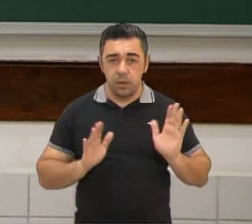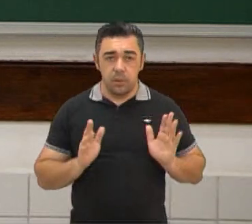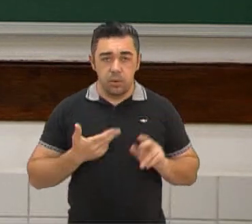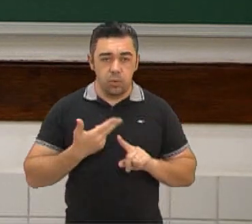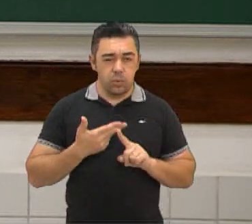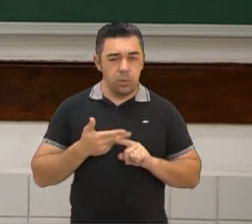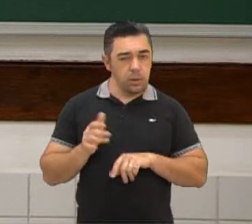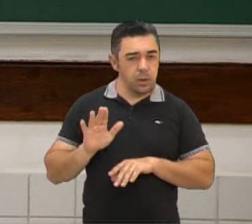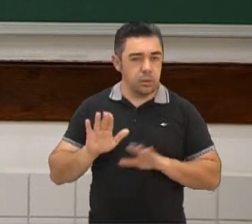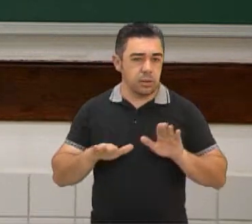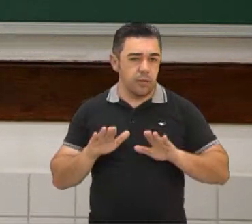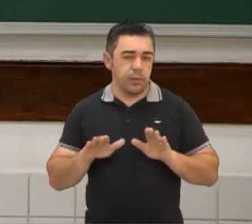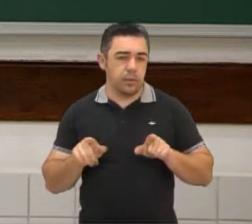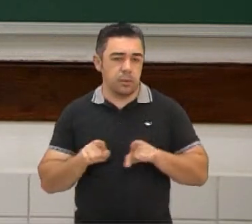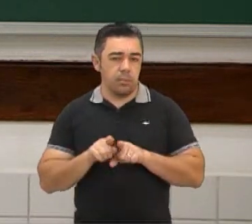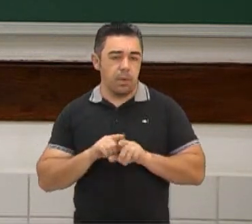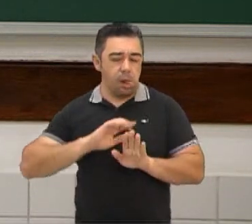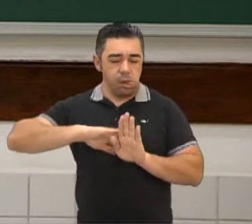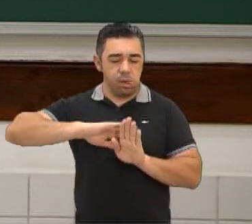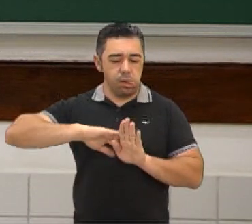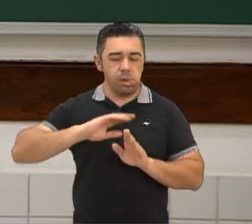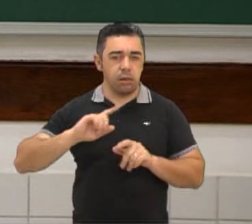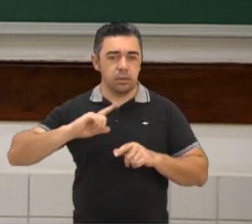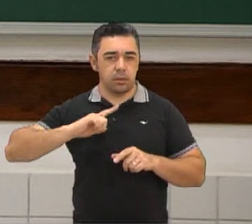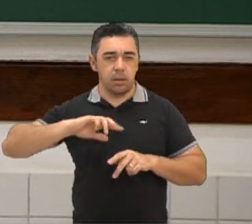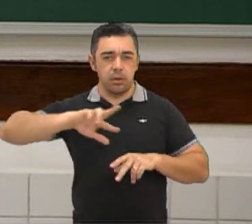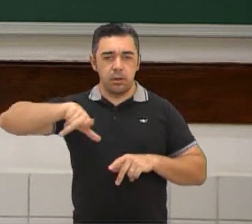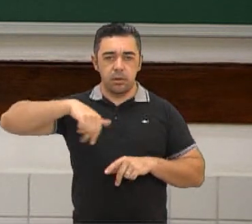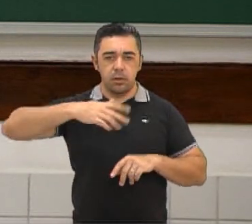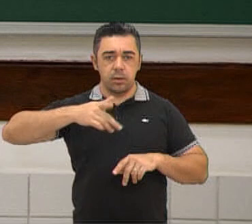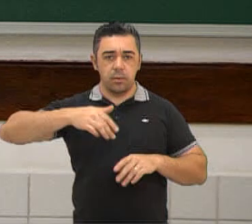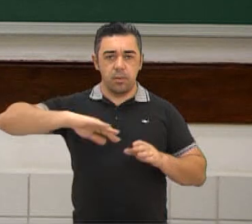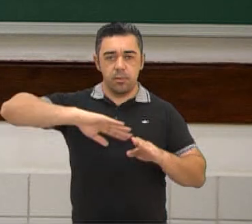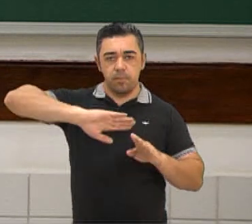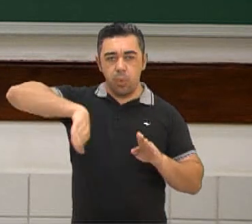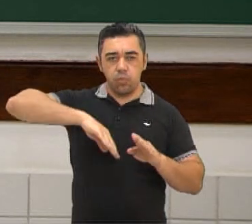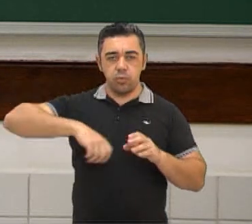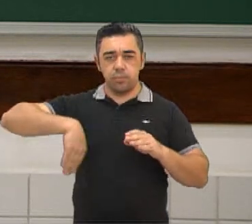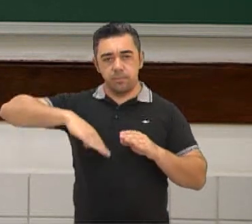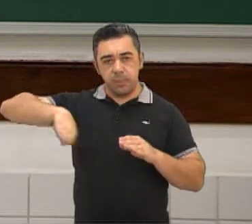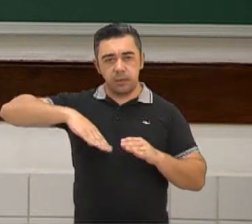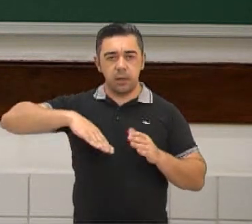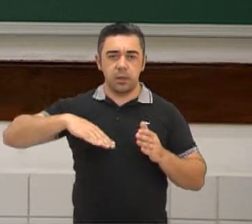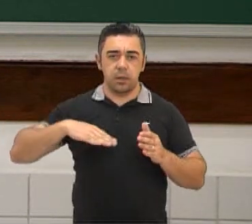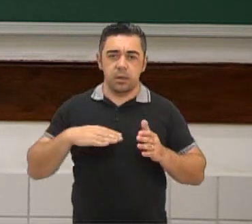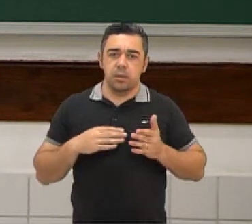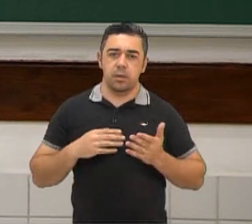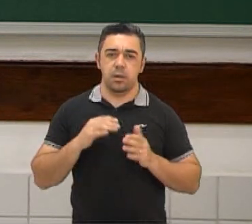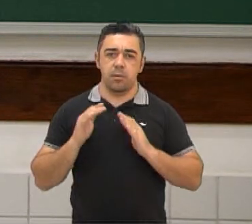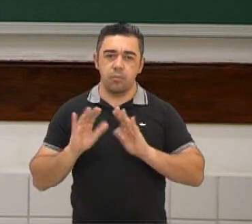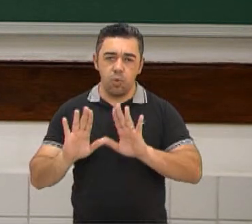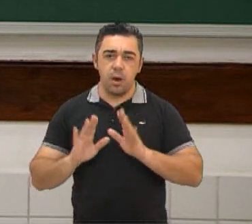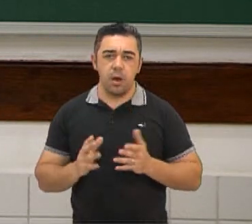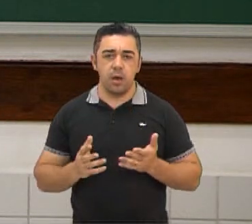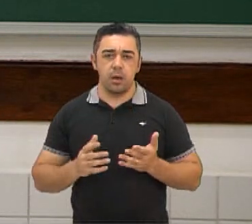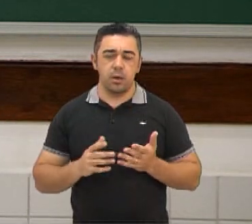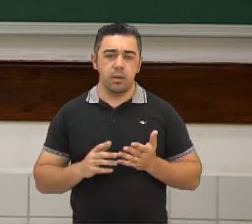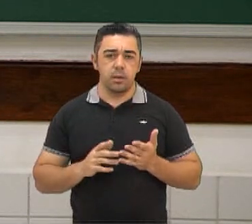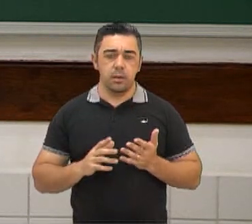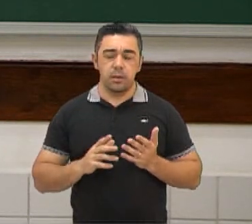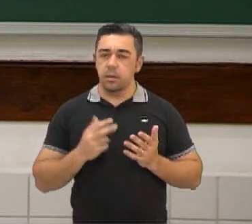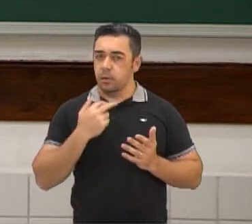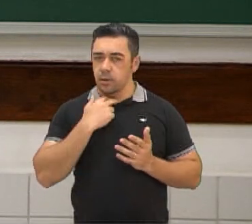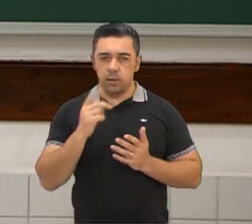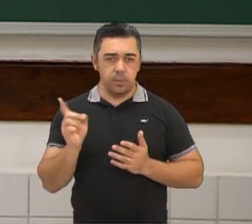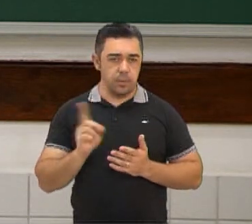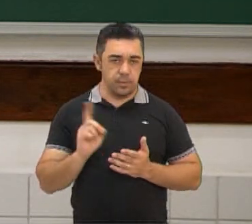usando uma certa malandragem aí, usar esse movimento das pernas para dar um empurrão no adversário, né?